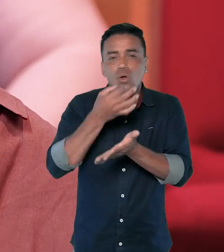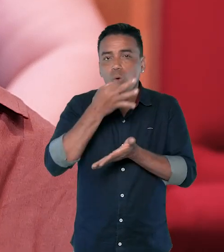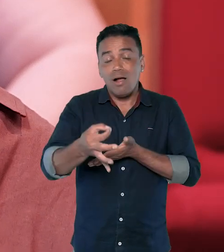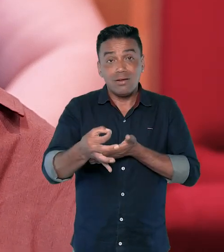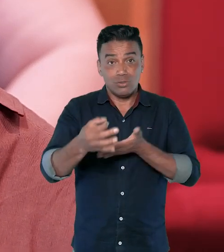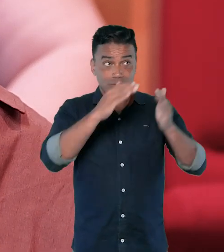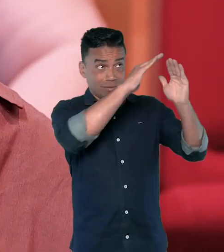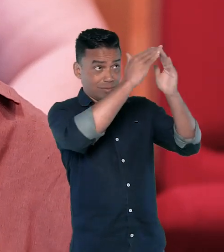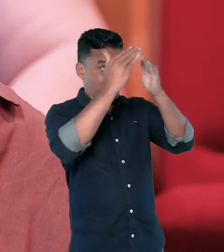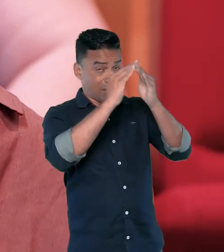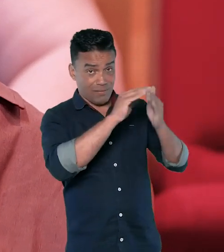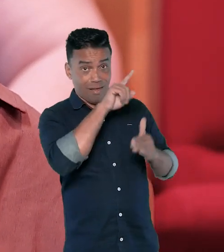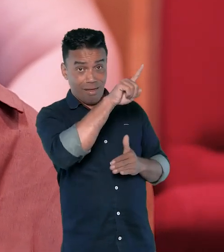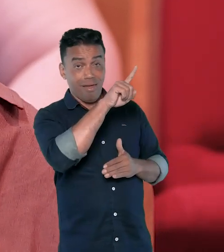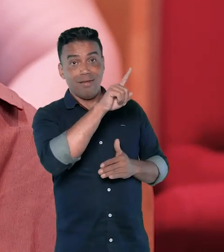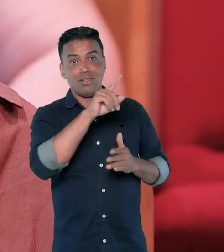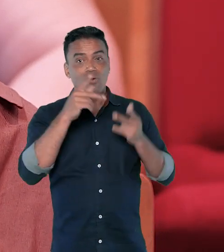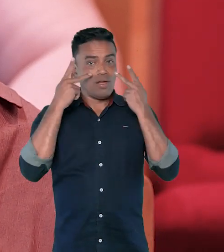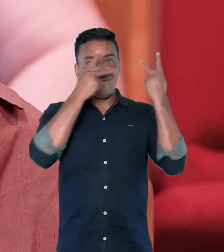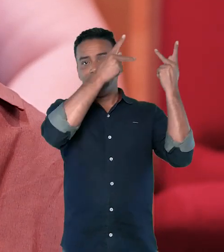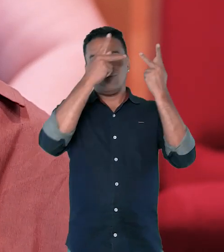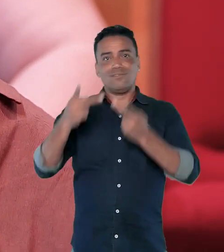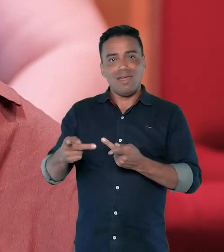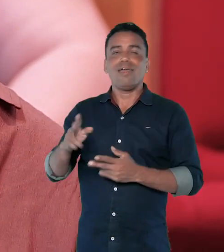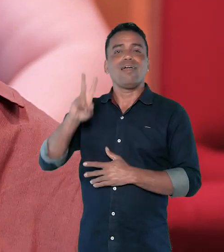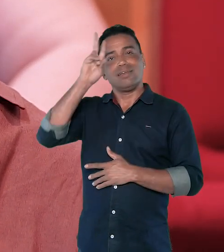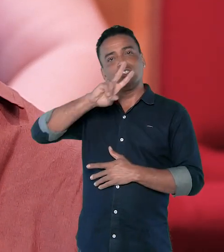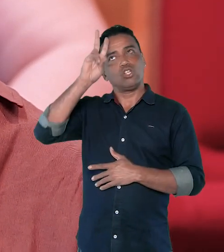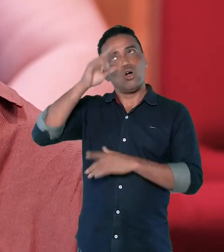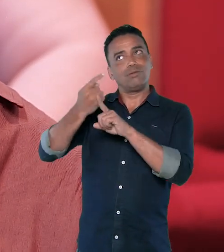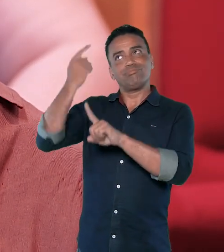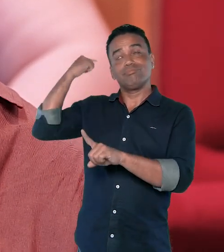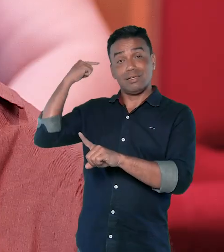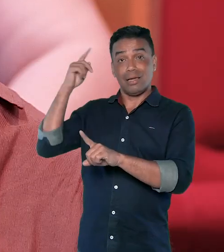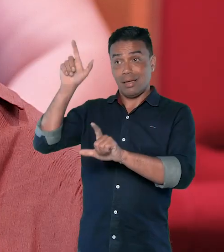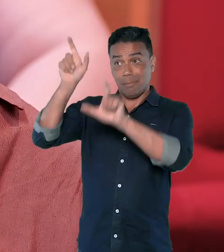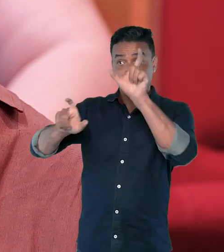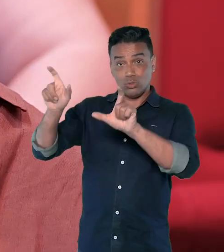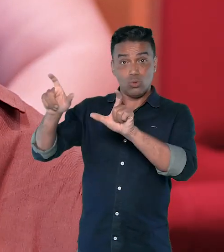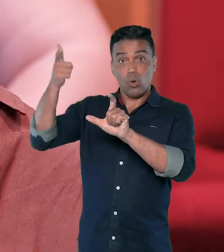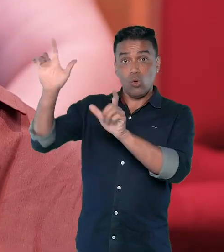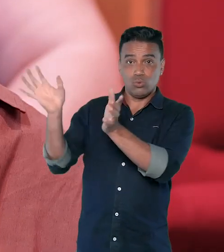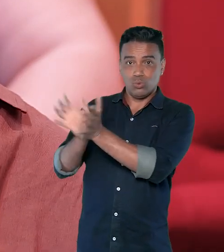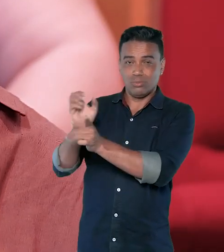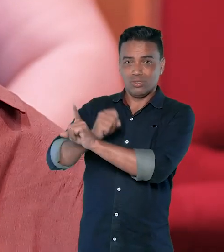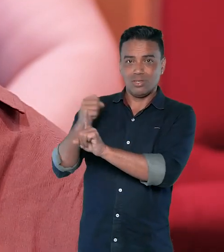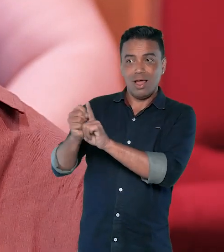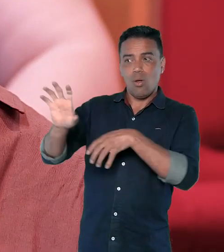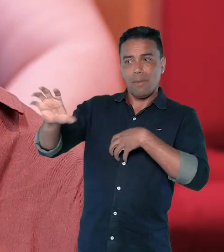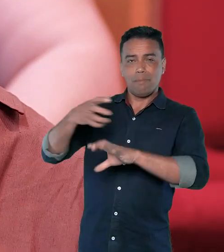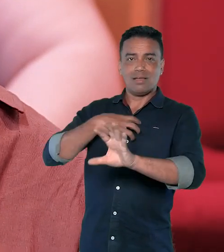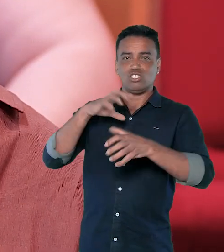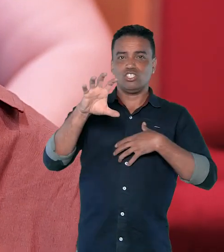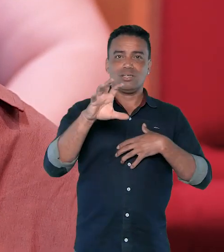quem é da periferia é revisitar a própria história, e para quem não é da periferia é uma prática da empatia, de se